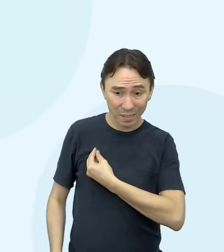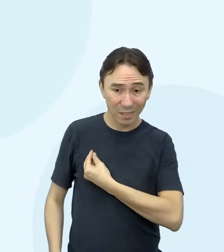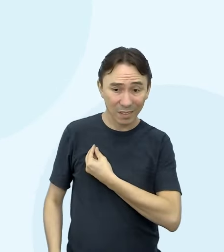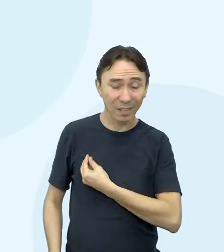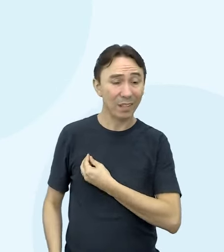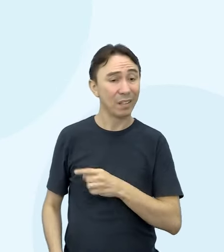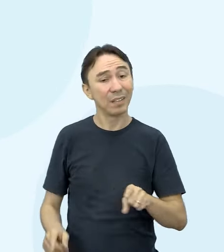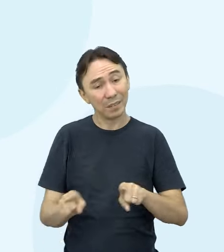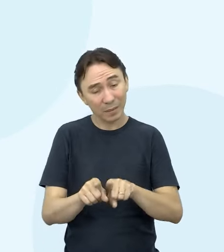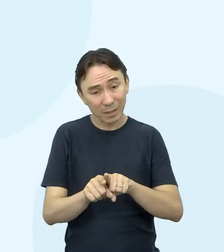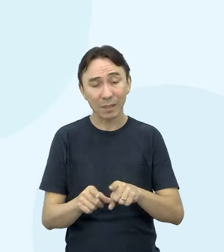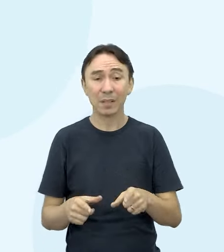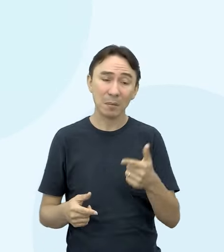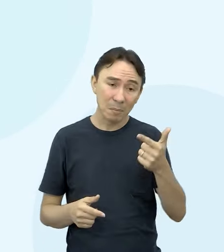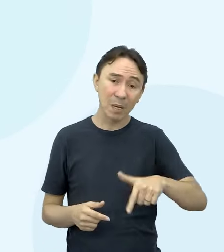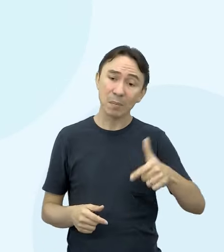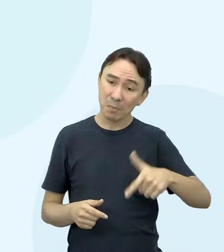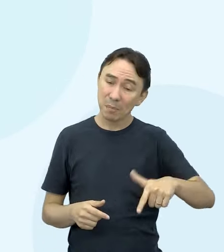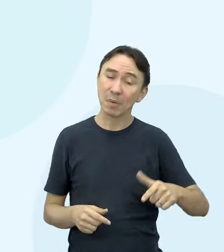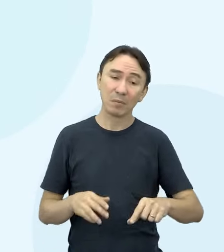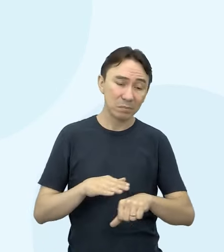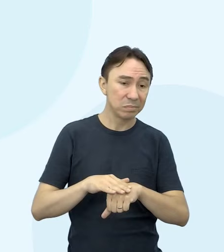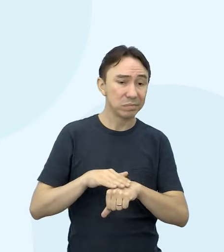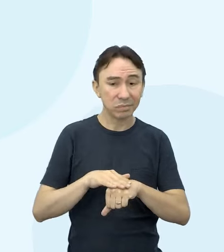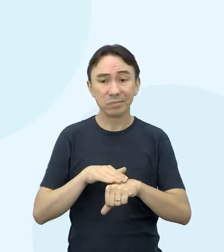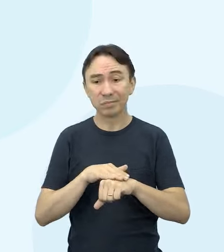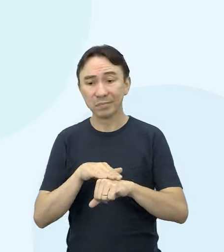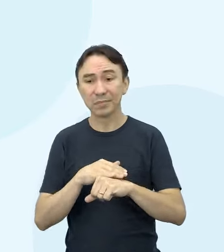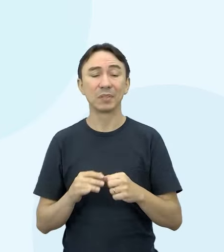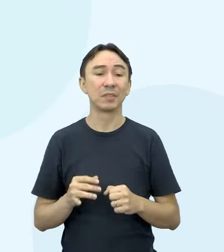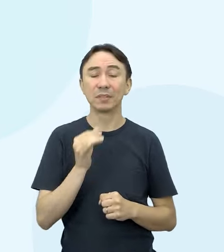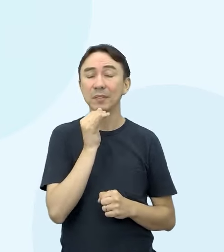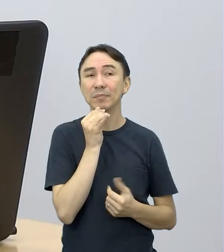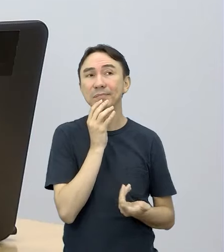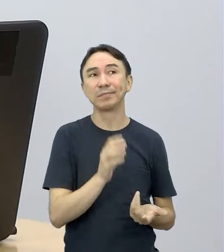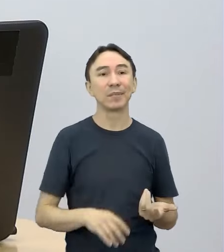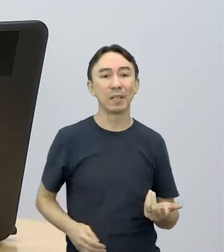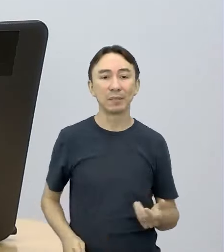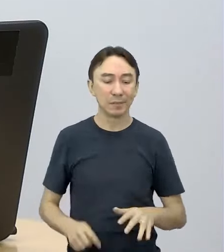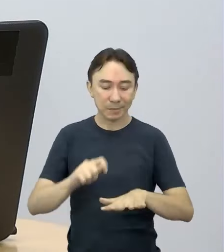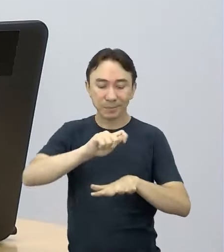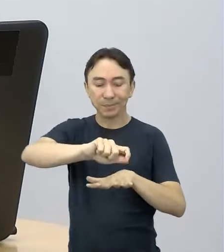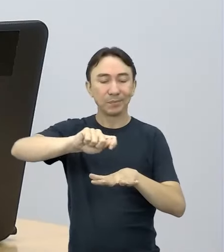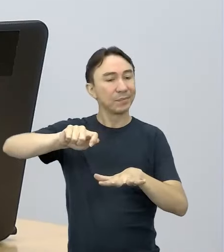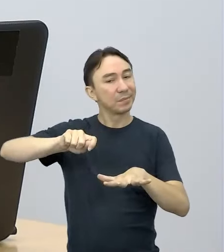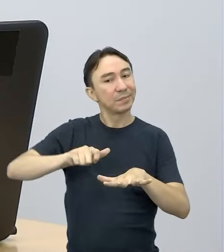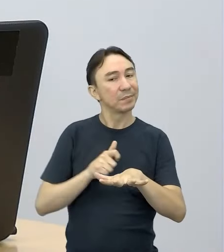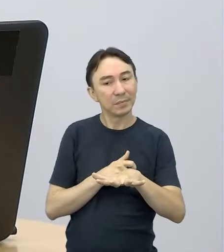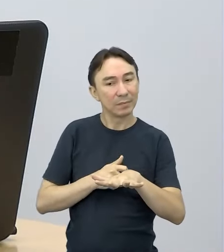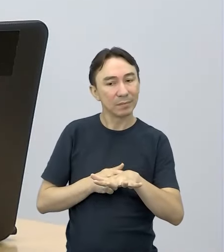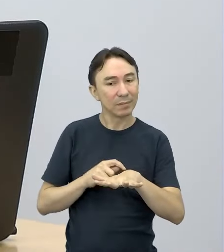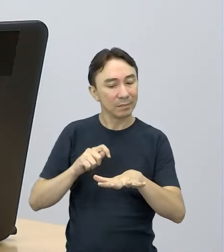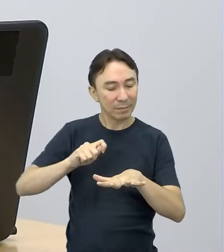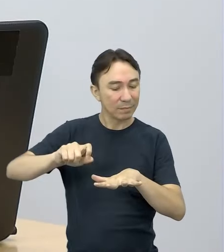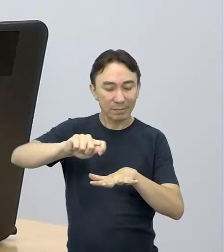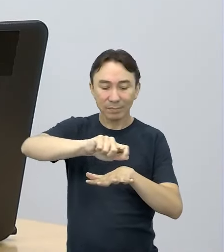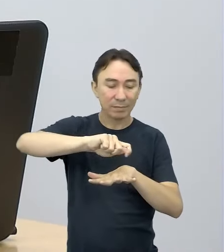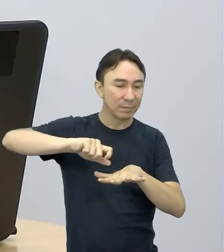elementos para a gente debater, né, como, por exemplo, a própria questão de fake news, né? Então, você ter